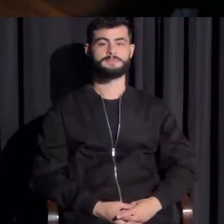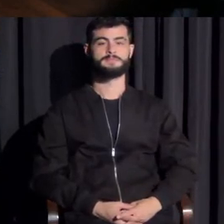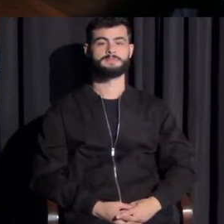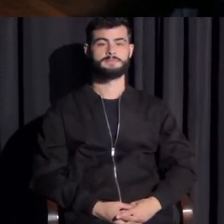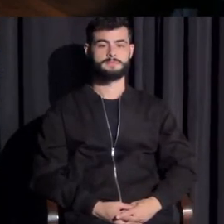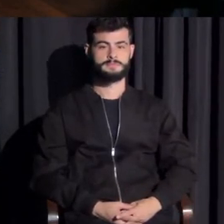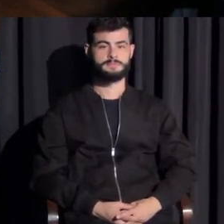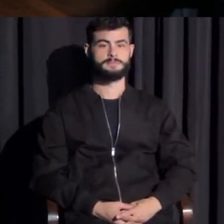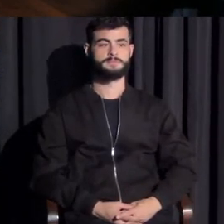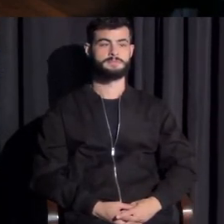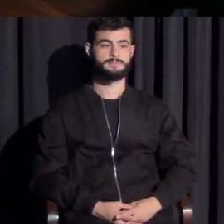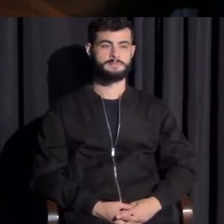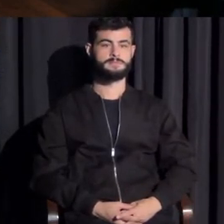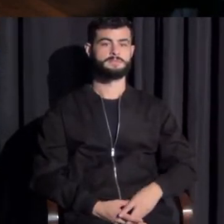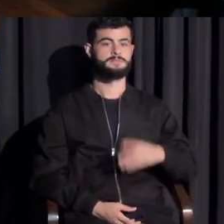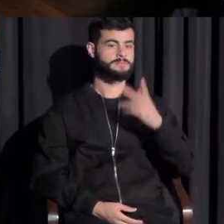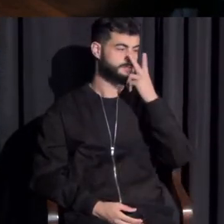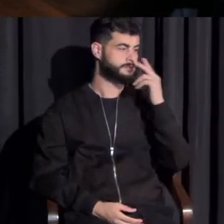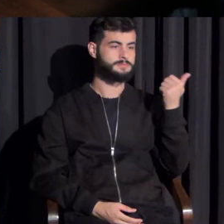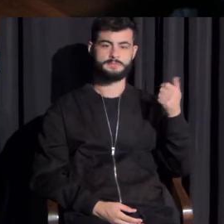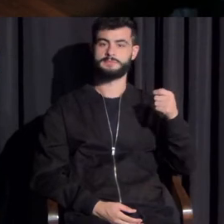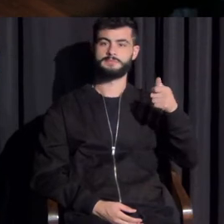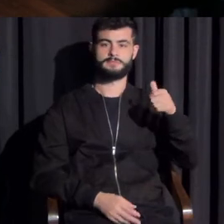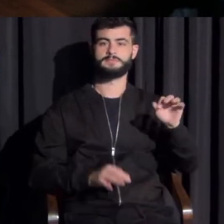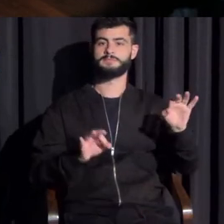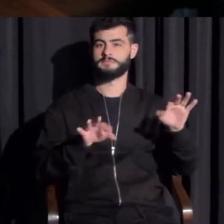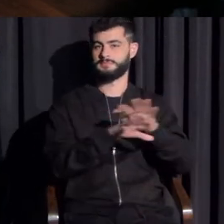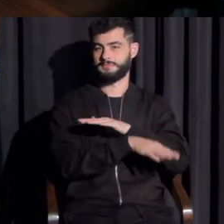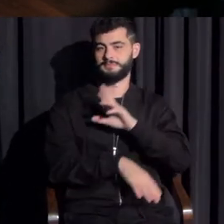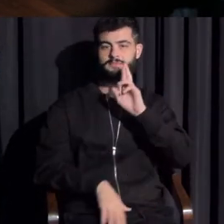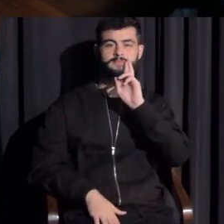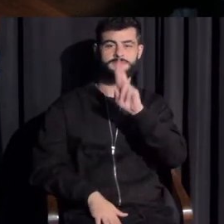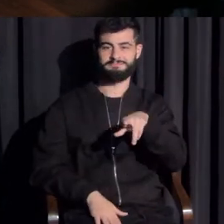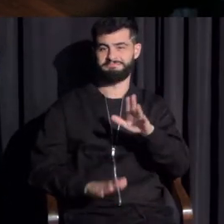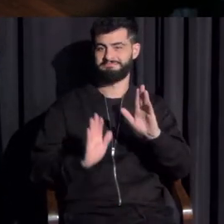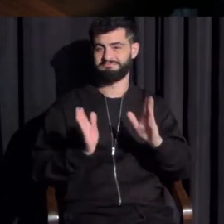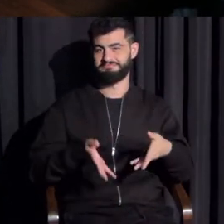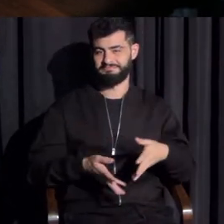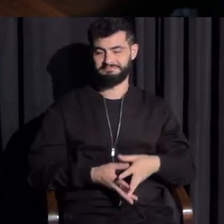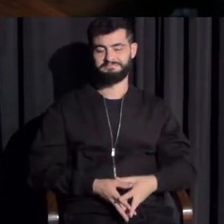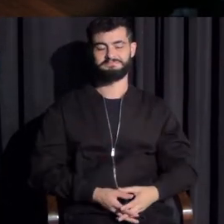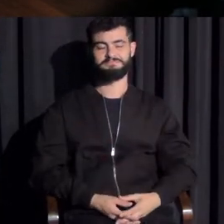Acho que a Márcia praticamente respondeu suas questões, assim, não sei se...